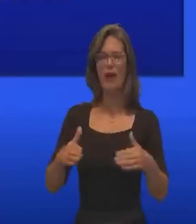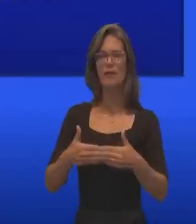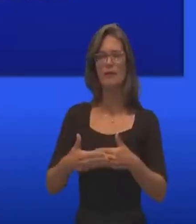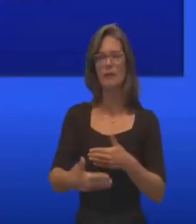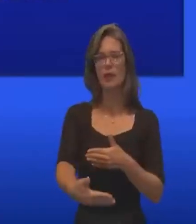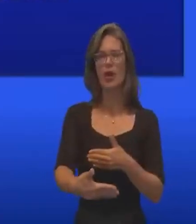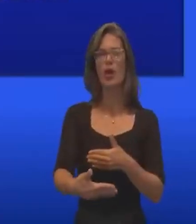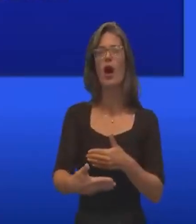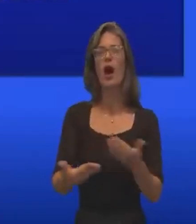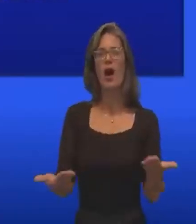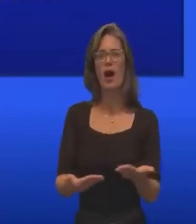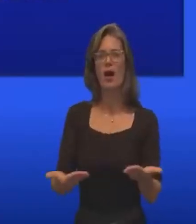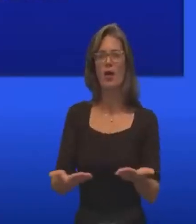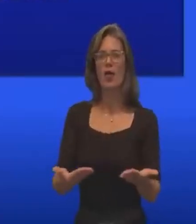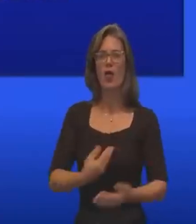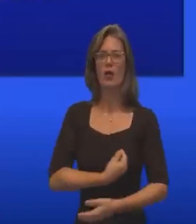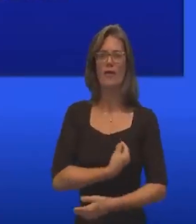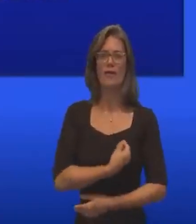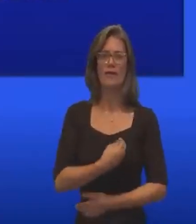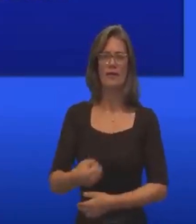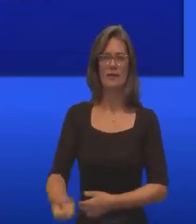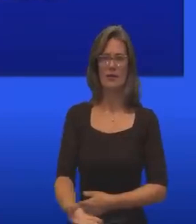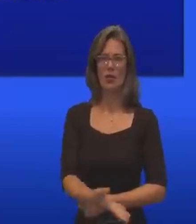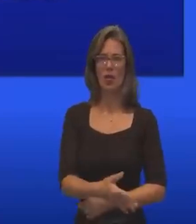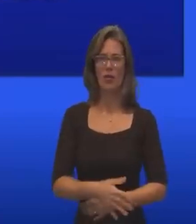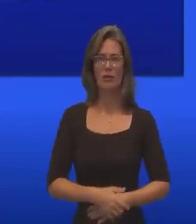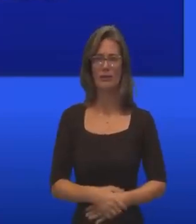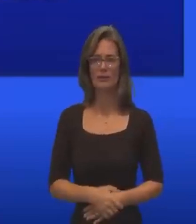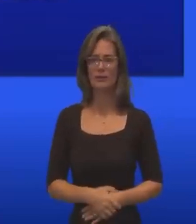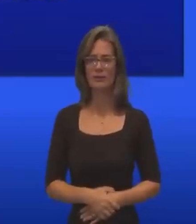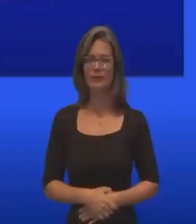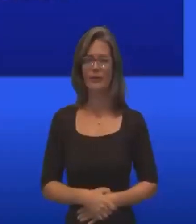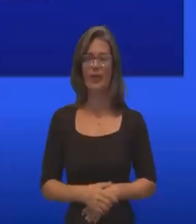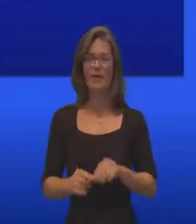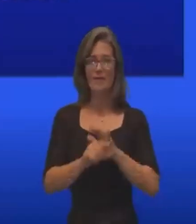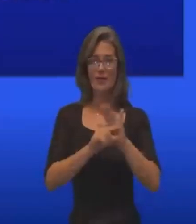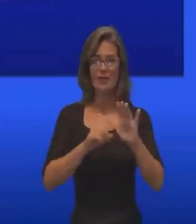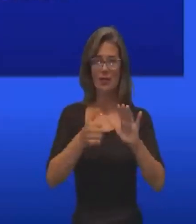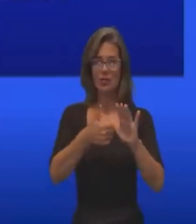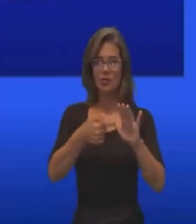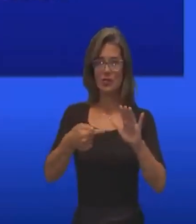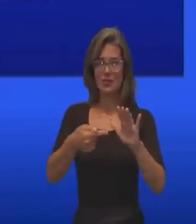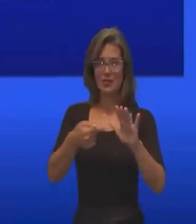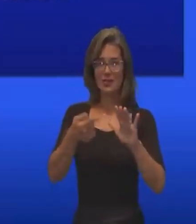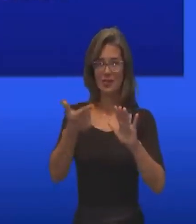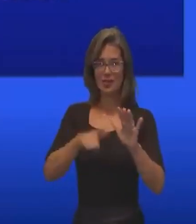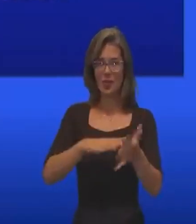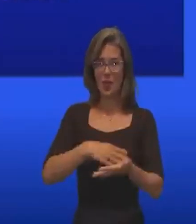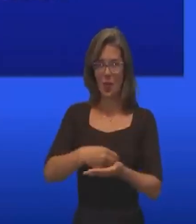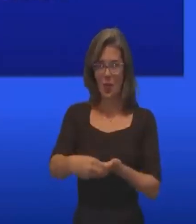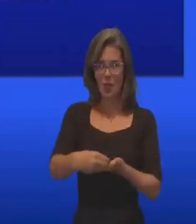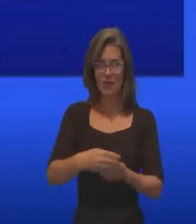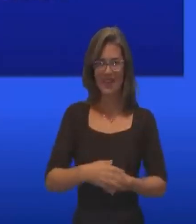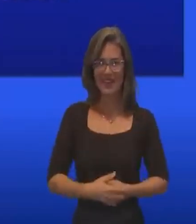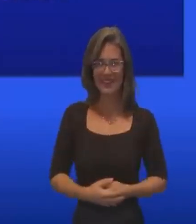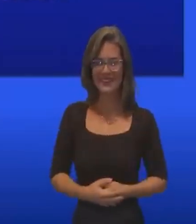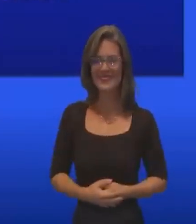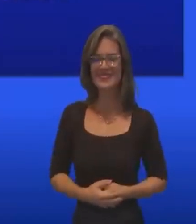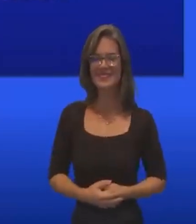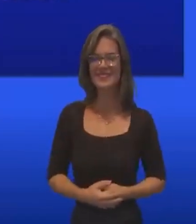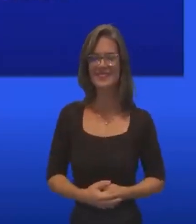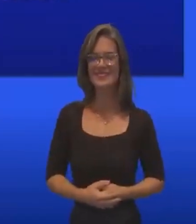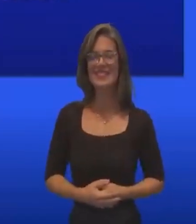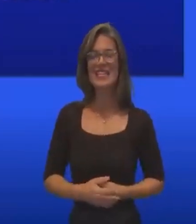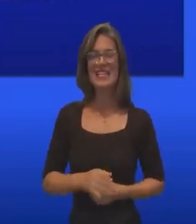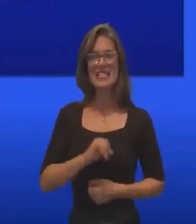se fizeram novas. Vamos ler o verso 17, todos juntos? E assim,